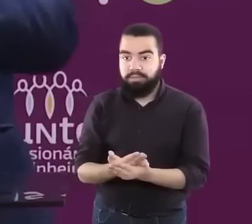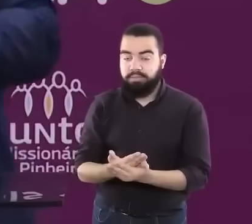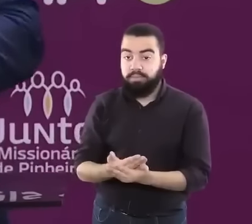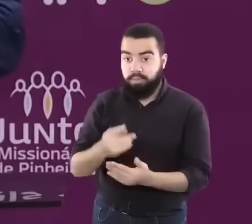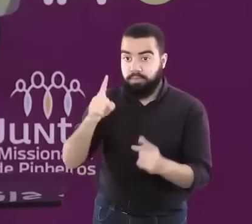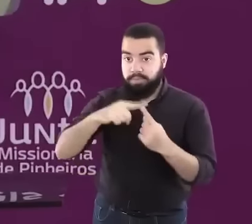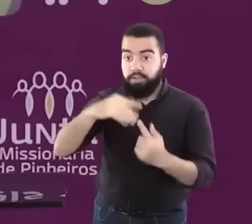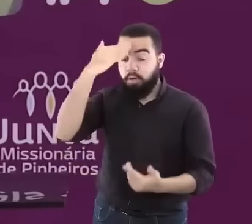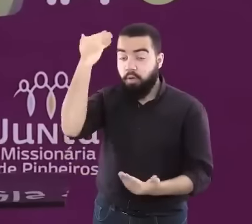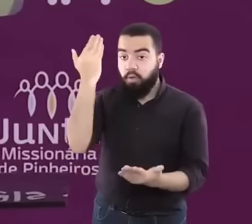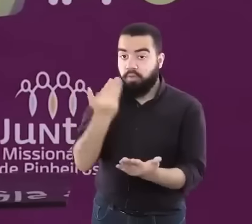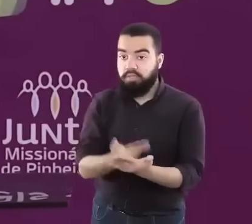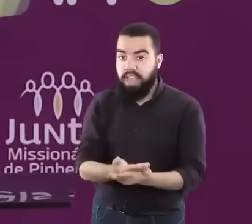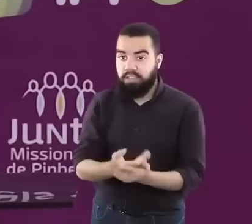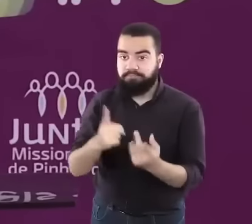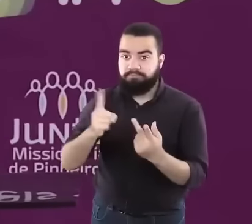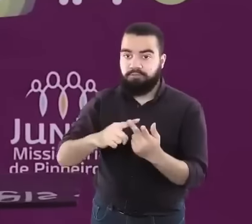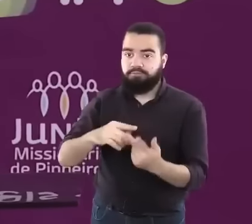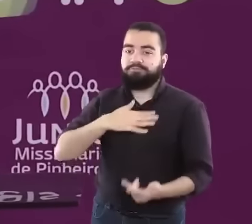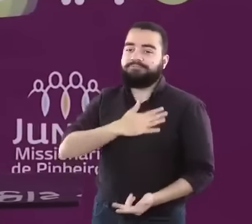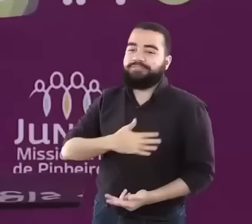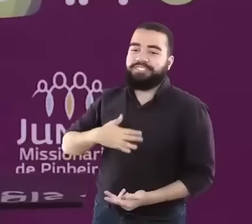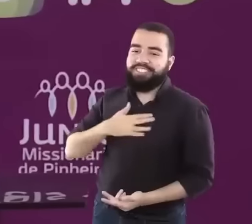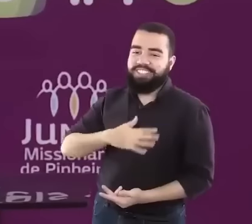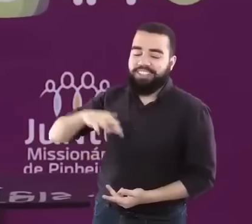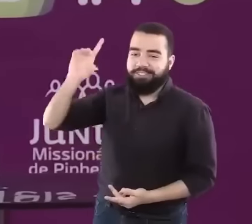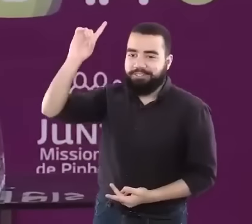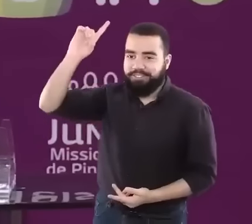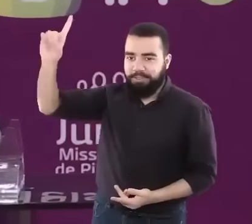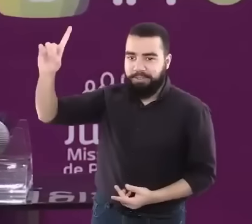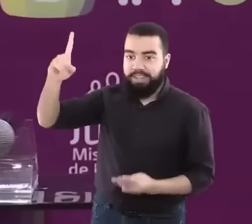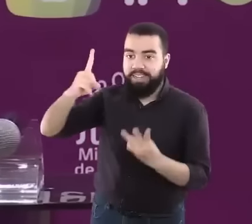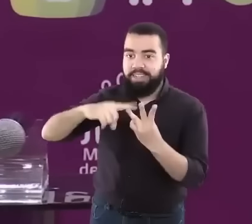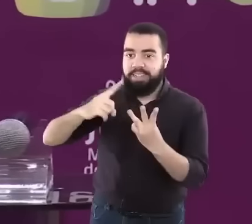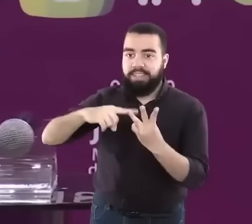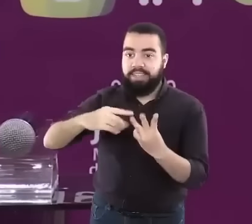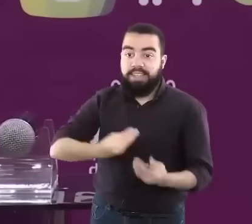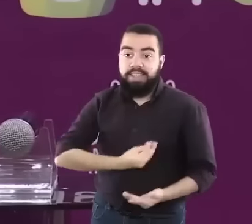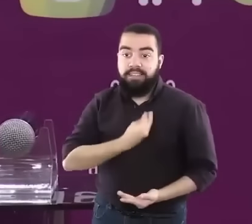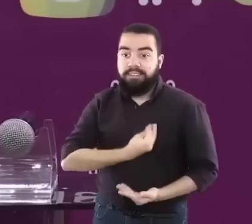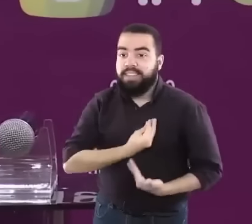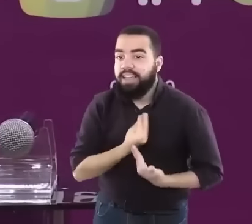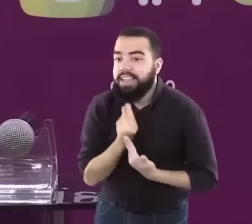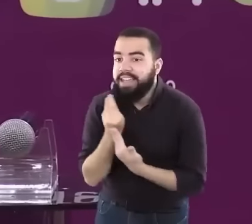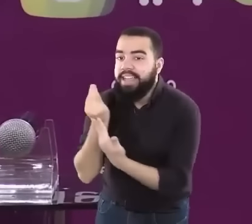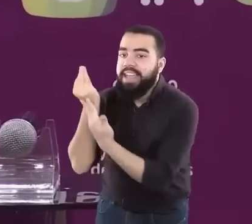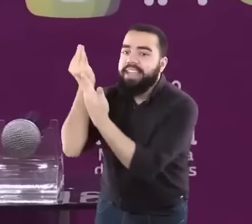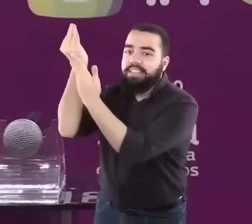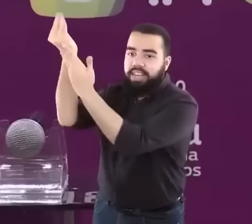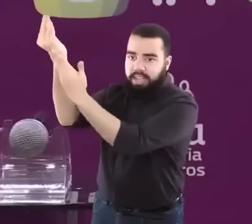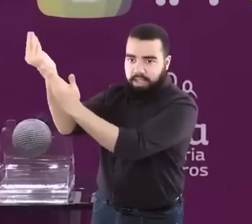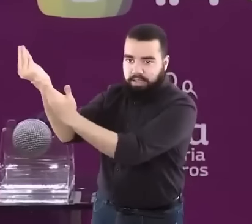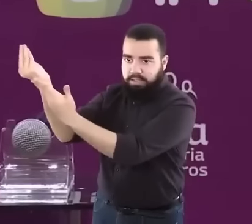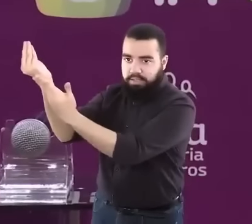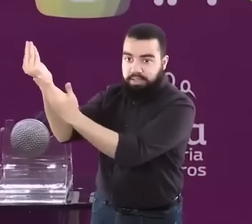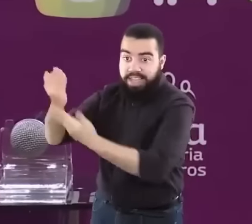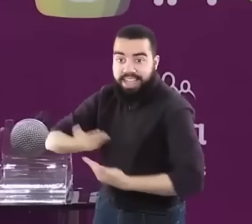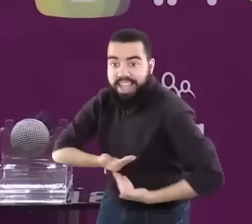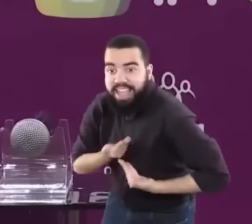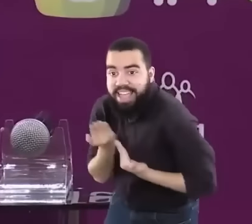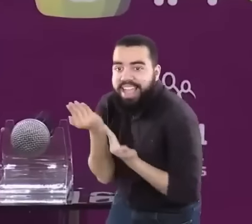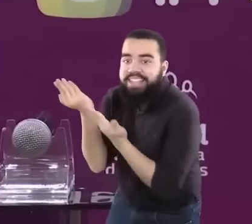entrega essa palavra entregar ela é muito rica